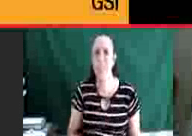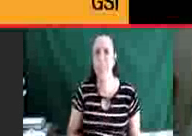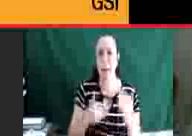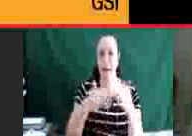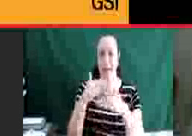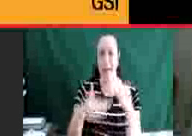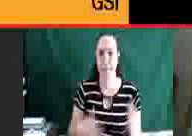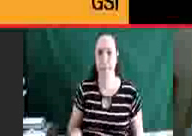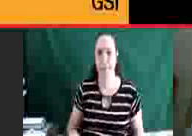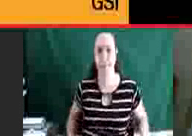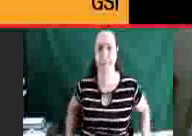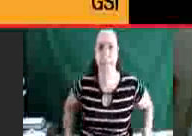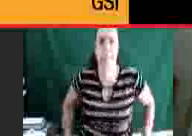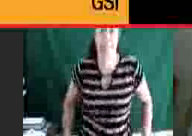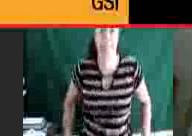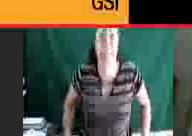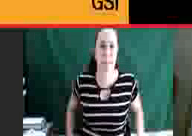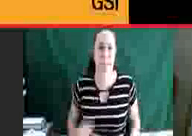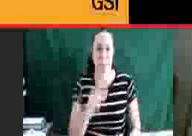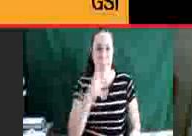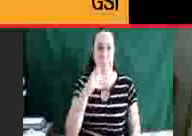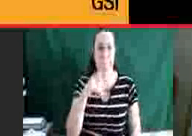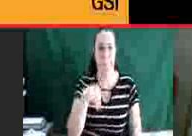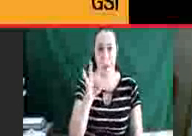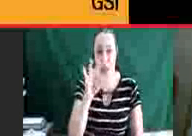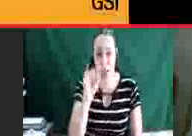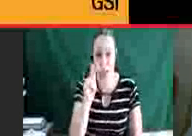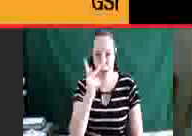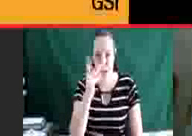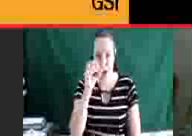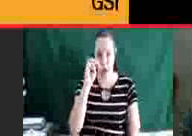Domain Name Sistemas de nome de domínio.